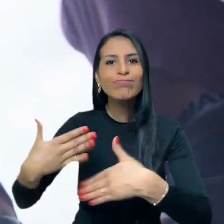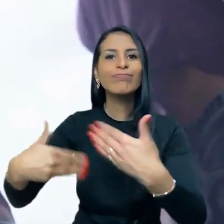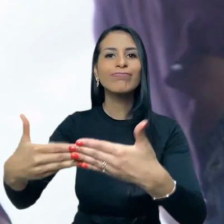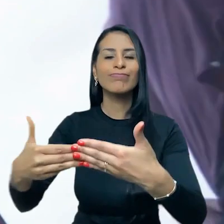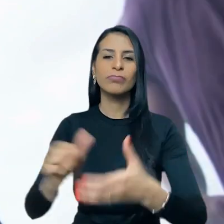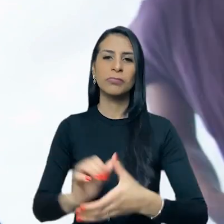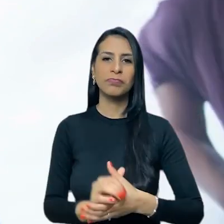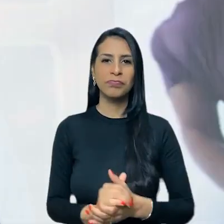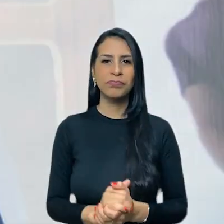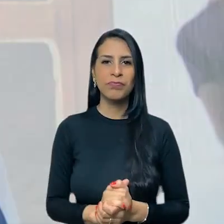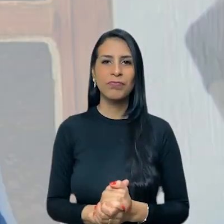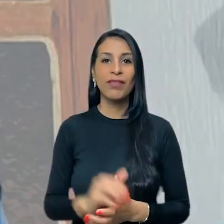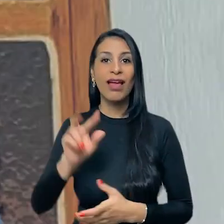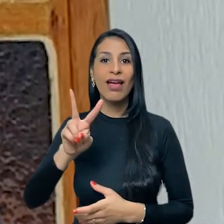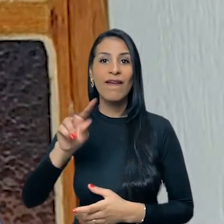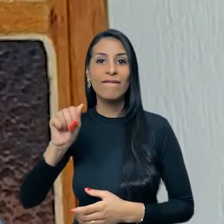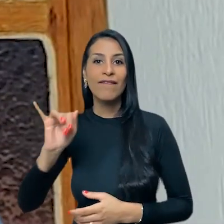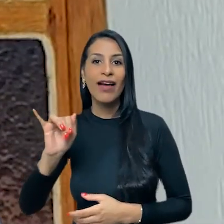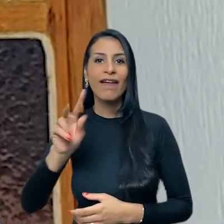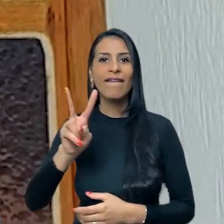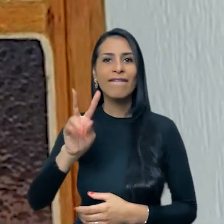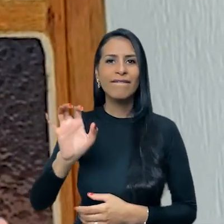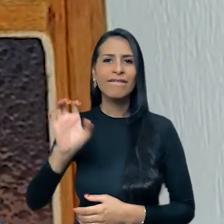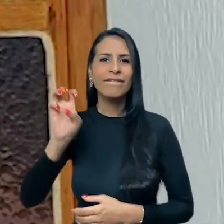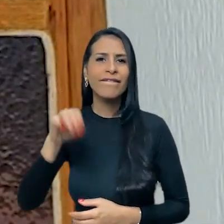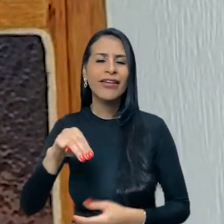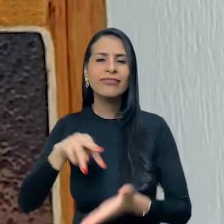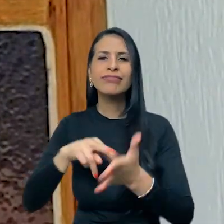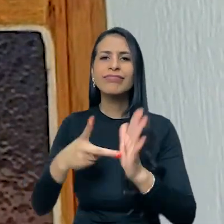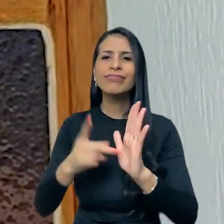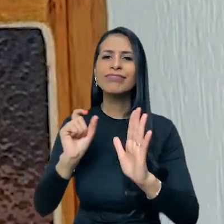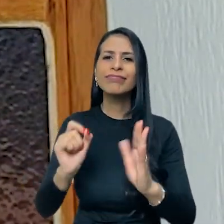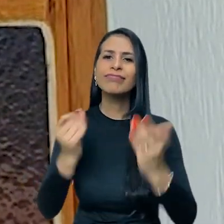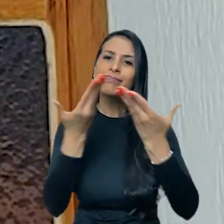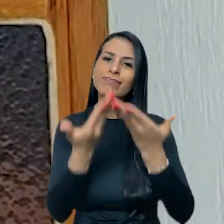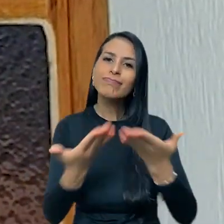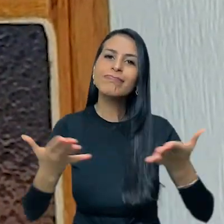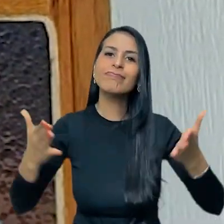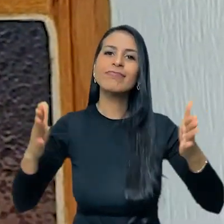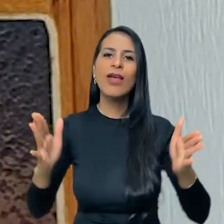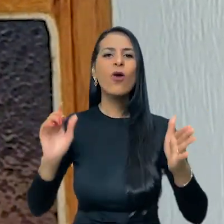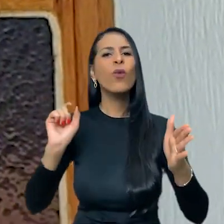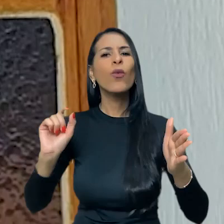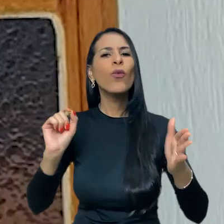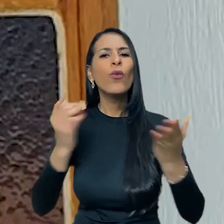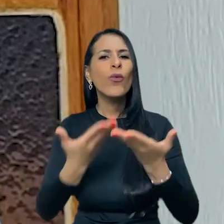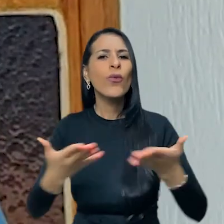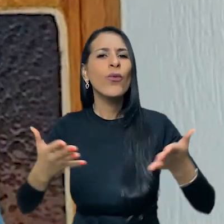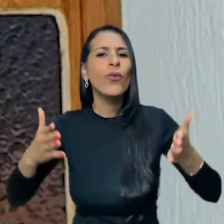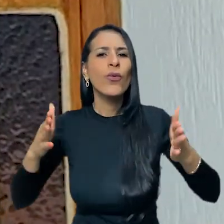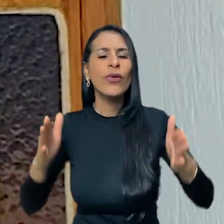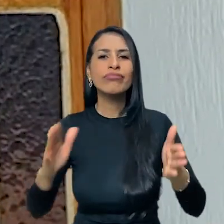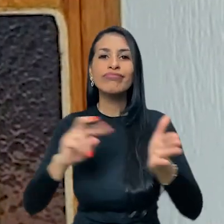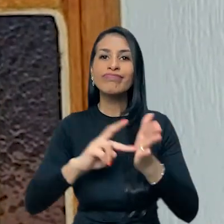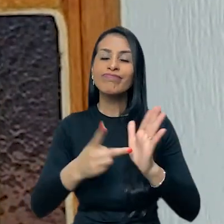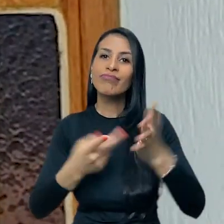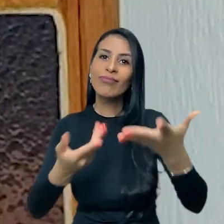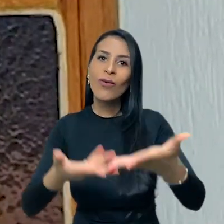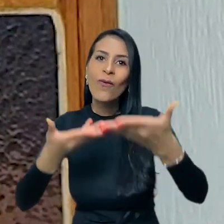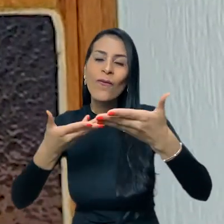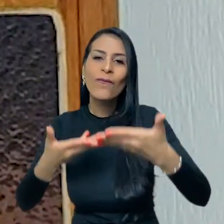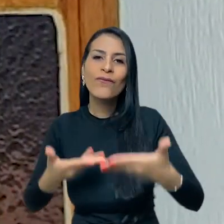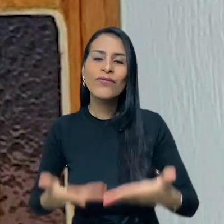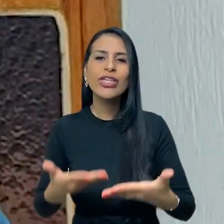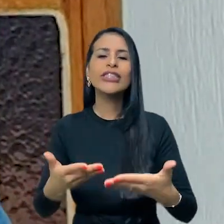A Vai e Vem é uma porta aberta. Portas abertas são convite para entrar e saciar a fome de comunhão com Deus e com